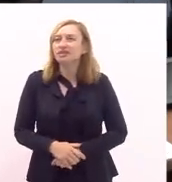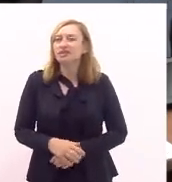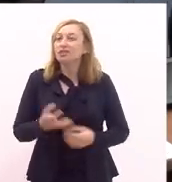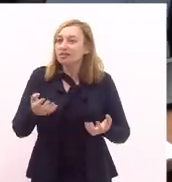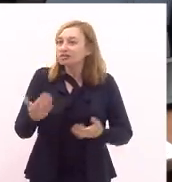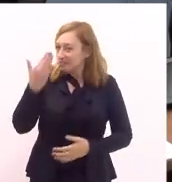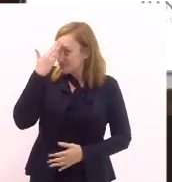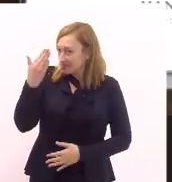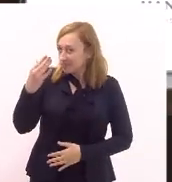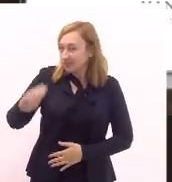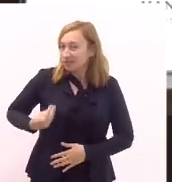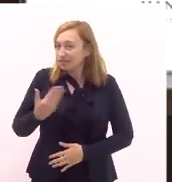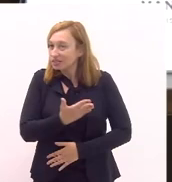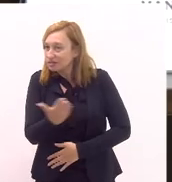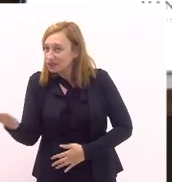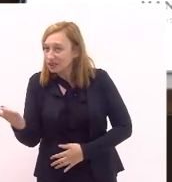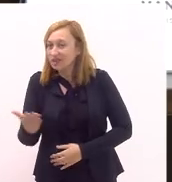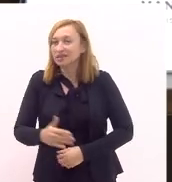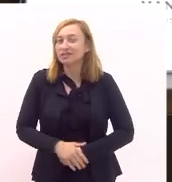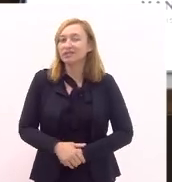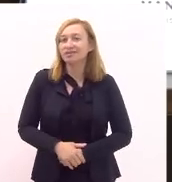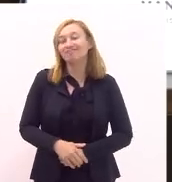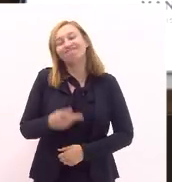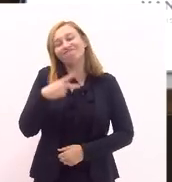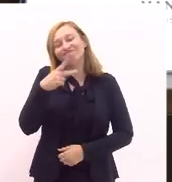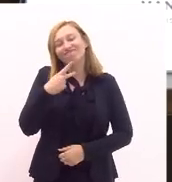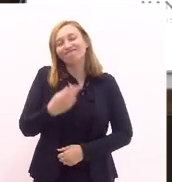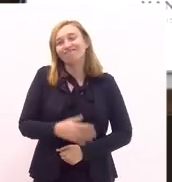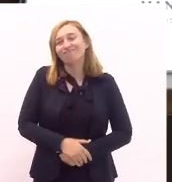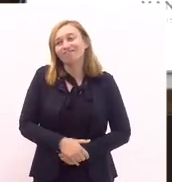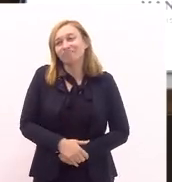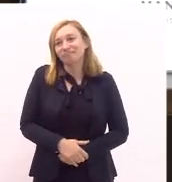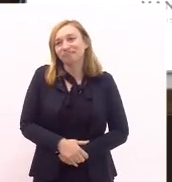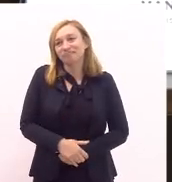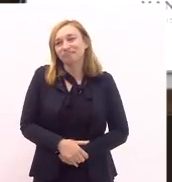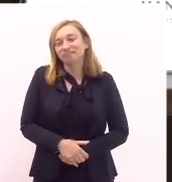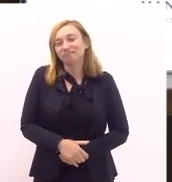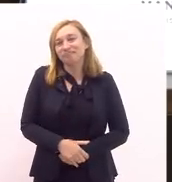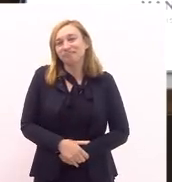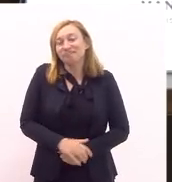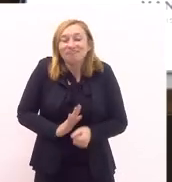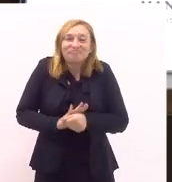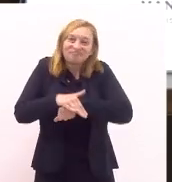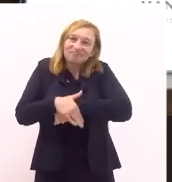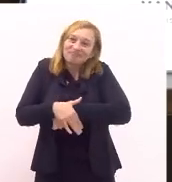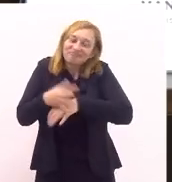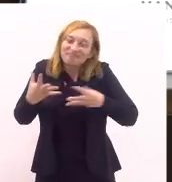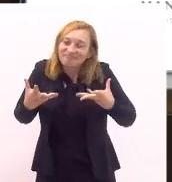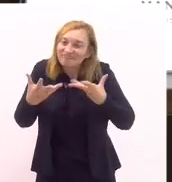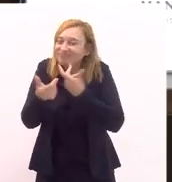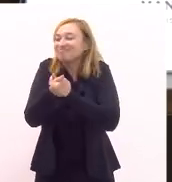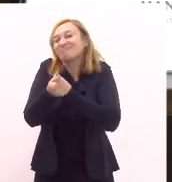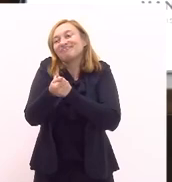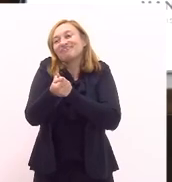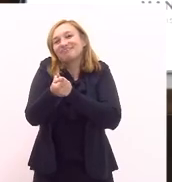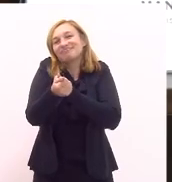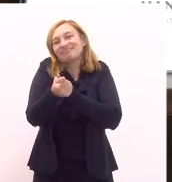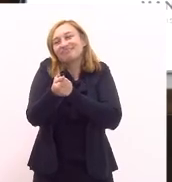agradecer a presença de todas e todos dizer e foi uma noite memorável